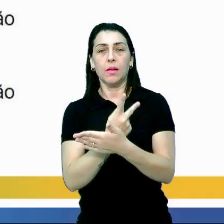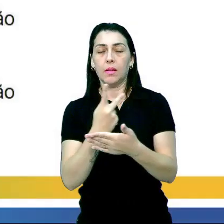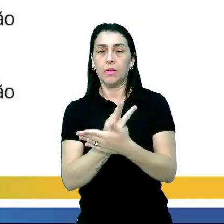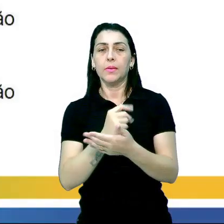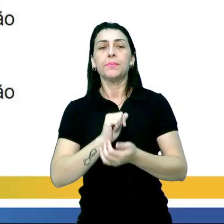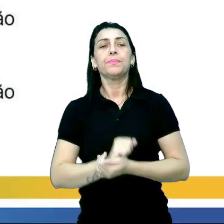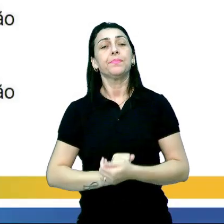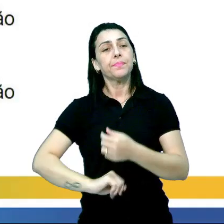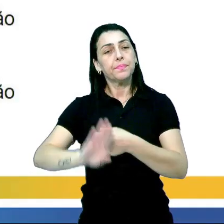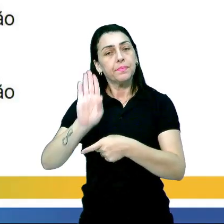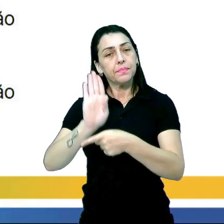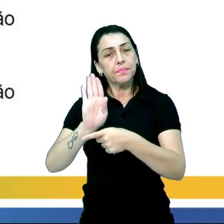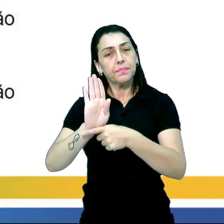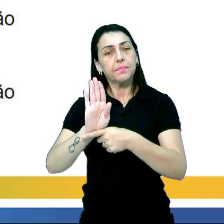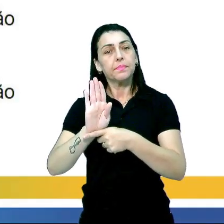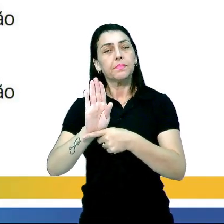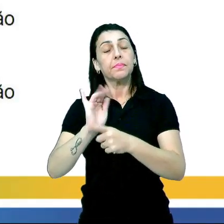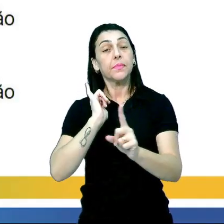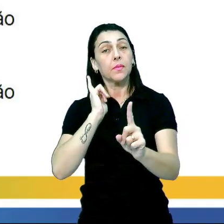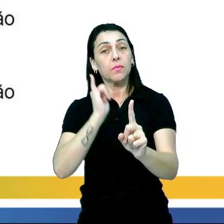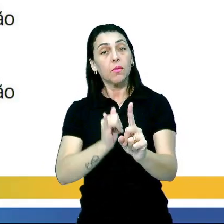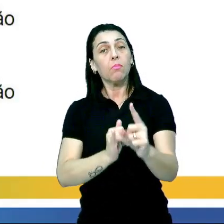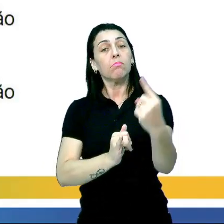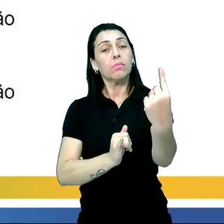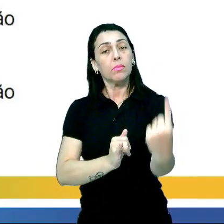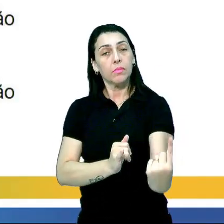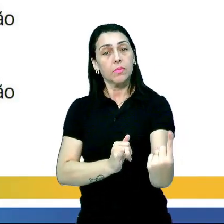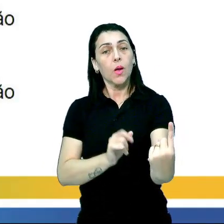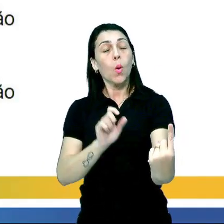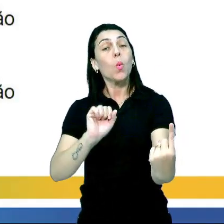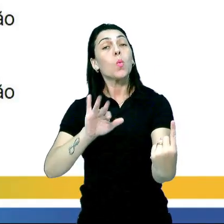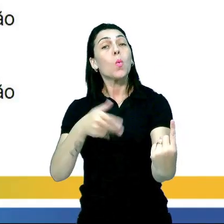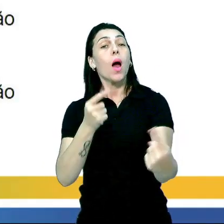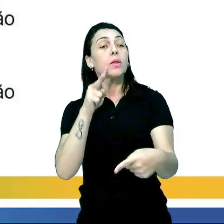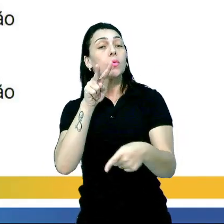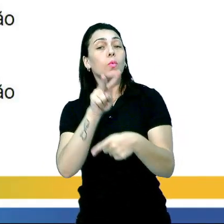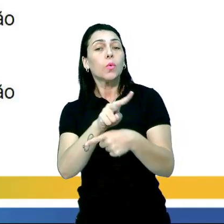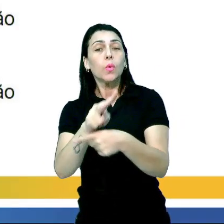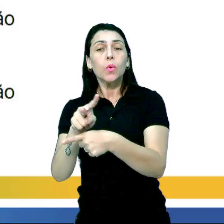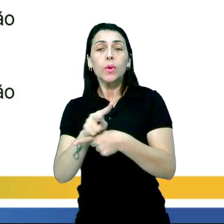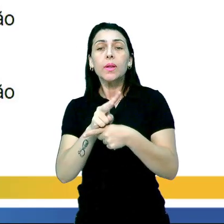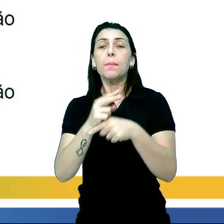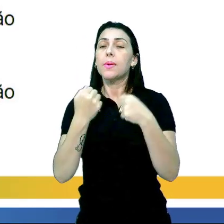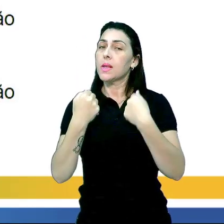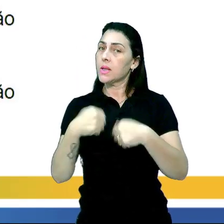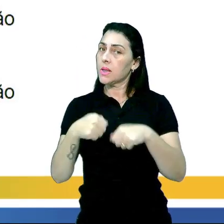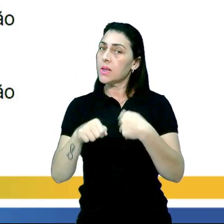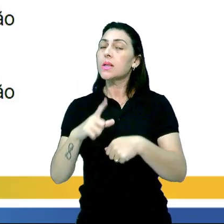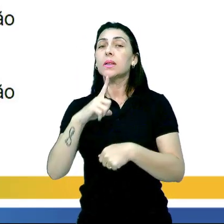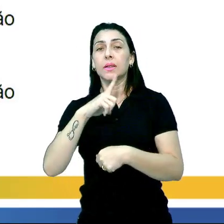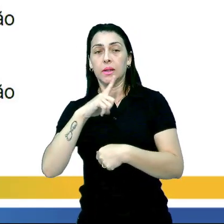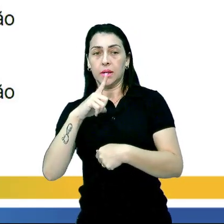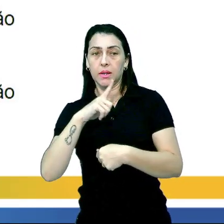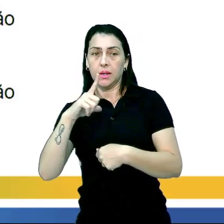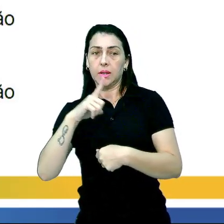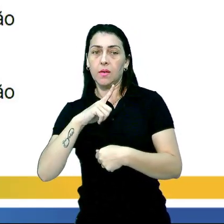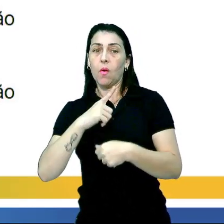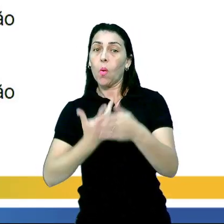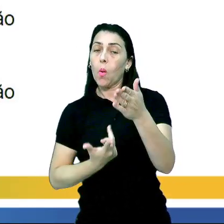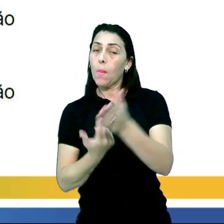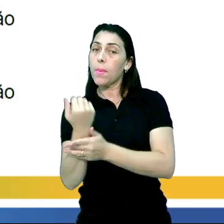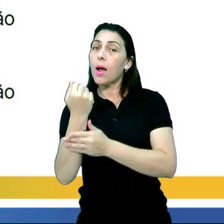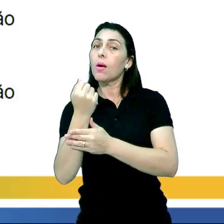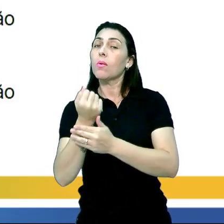questão como essa. Na letra B, informar ao interlocutor quais cuidados devem ser tomados quando ele